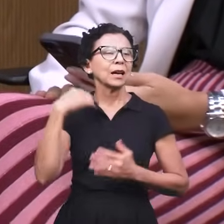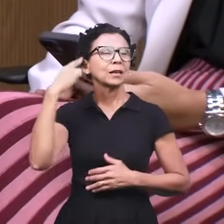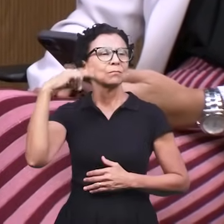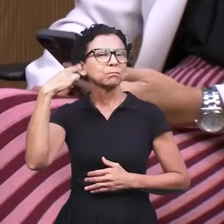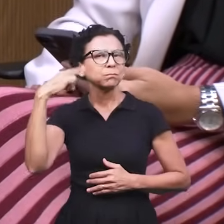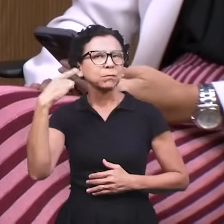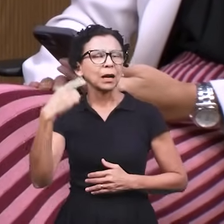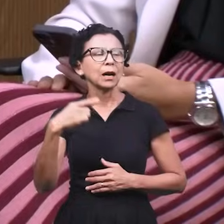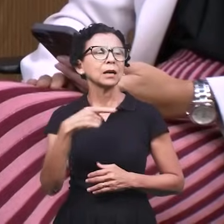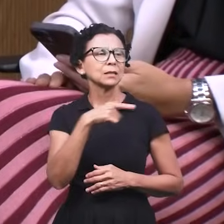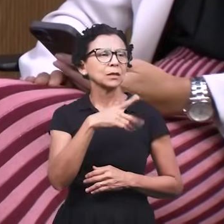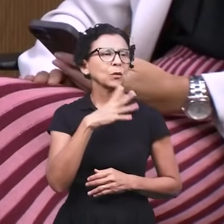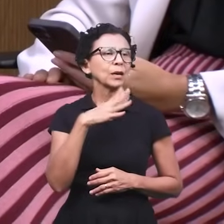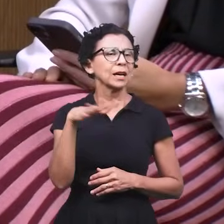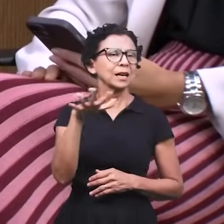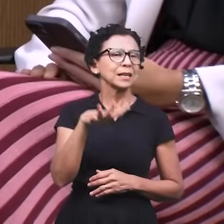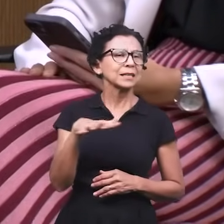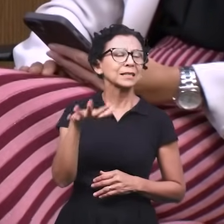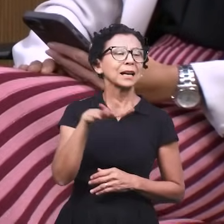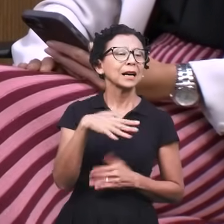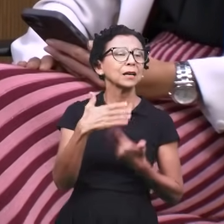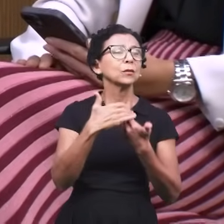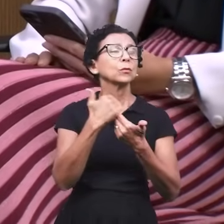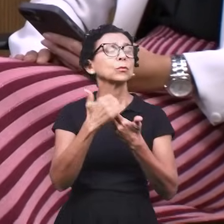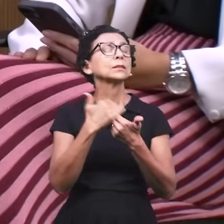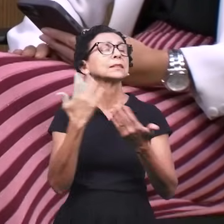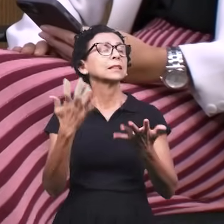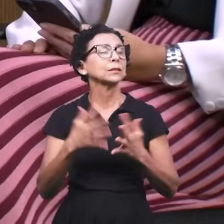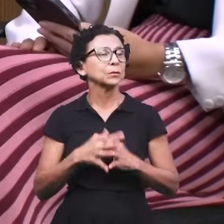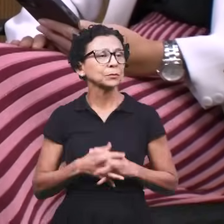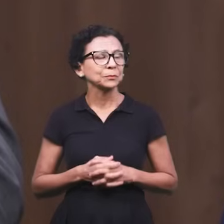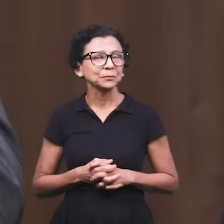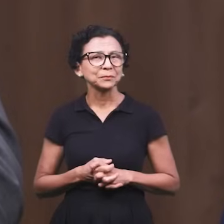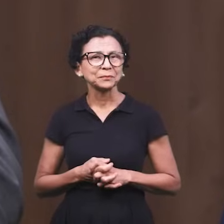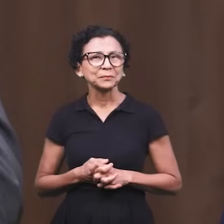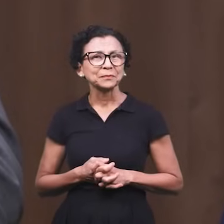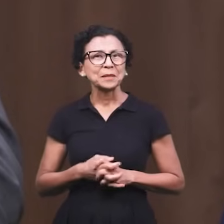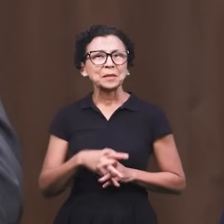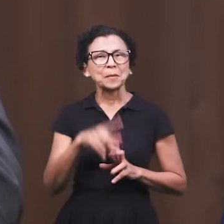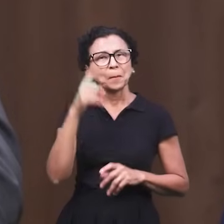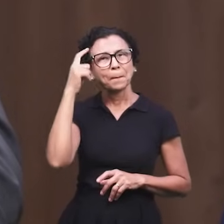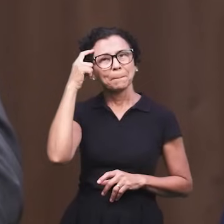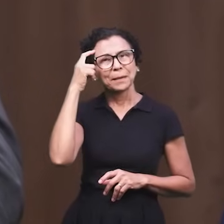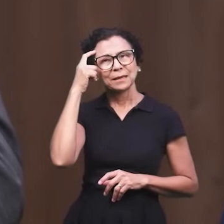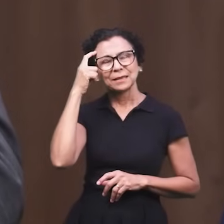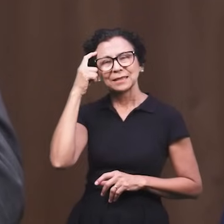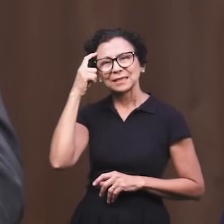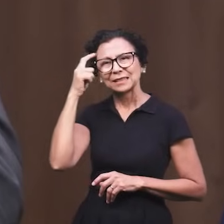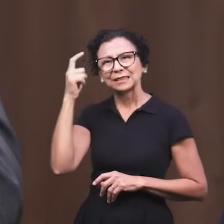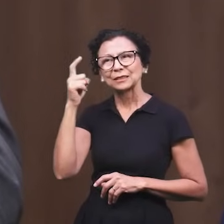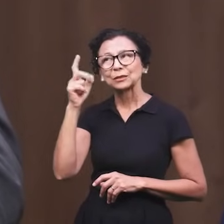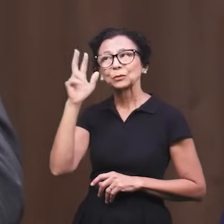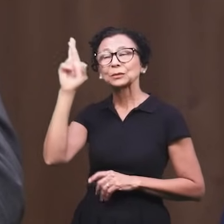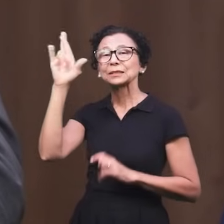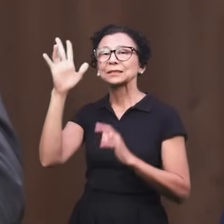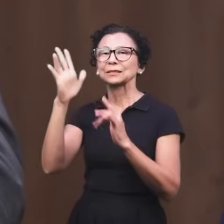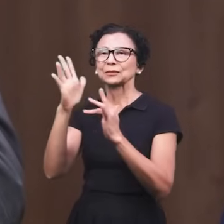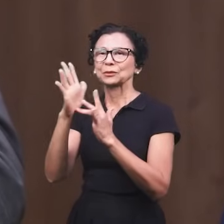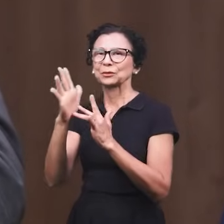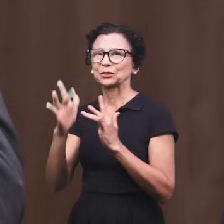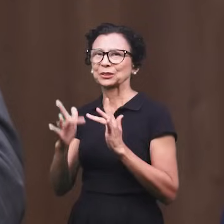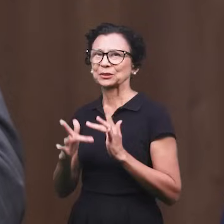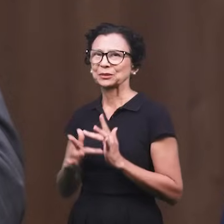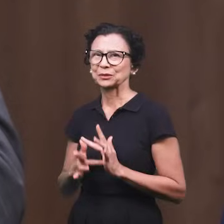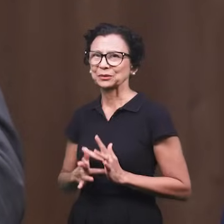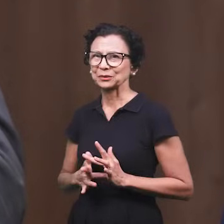área, que tem uma experiência muito grande, o que o senhor me orienta? Agora, você imagina você ter o Senhor Jesus, uma pessoa que